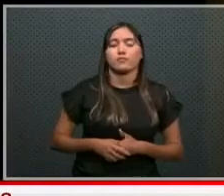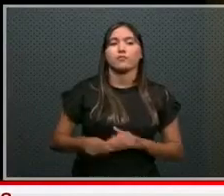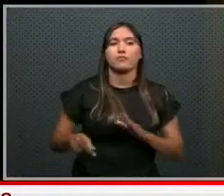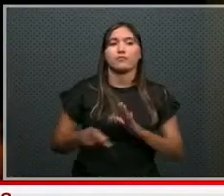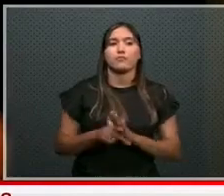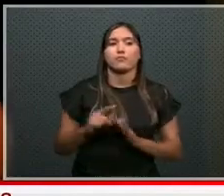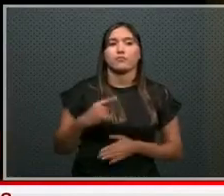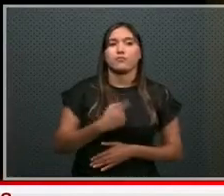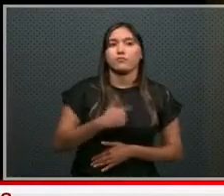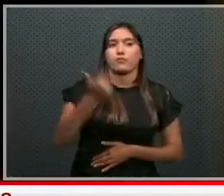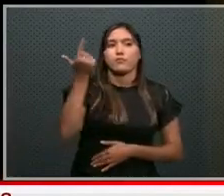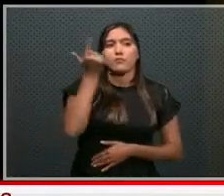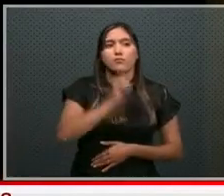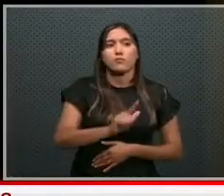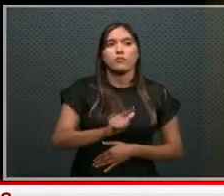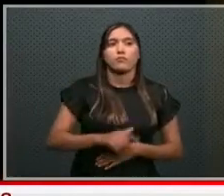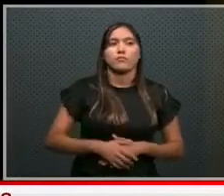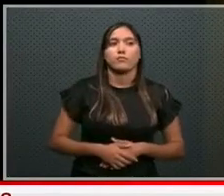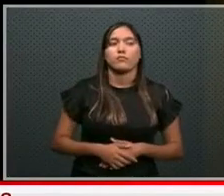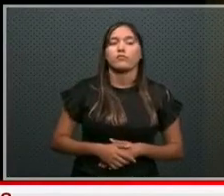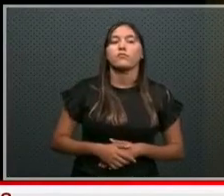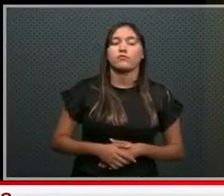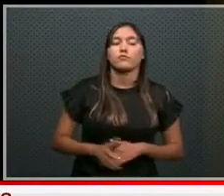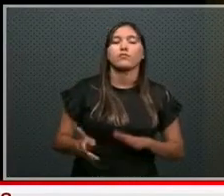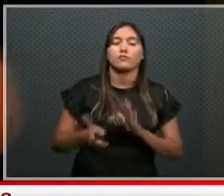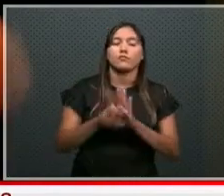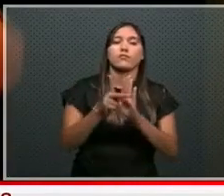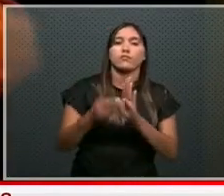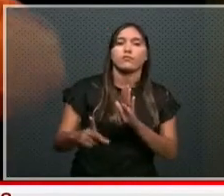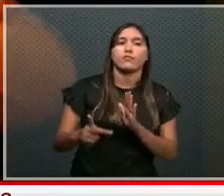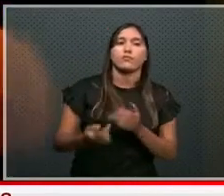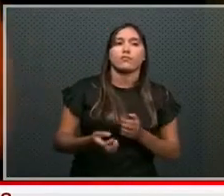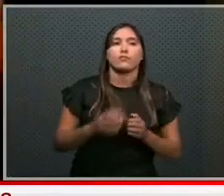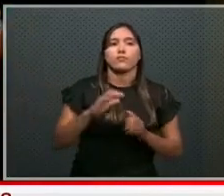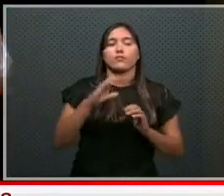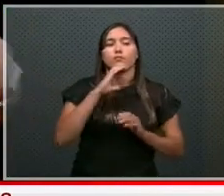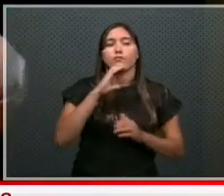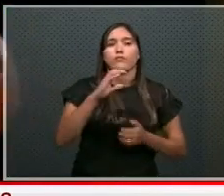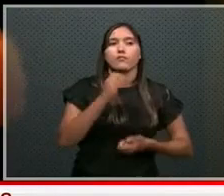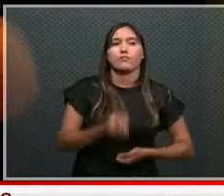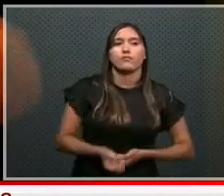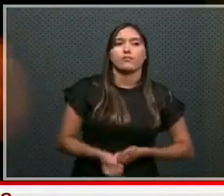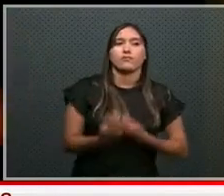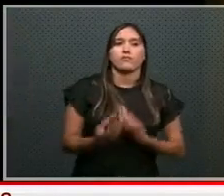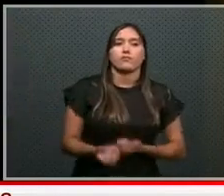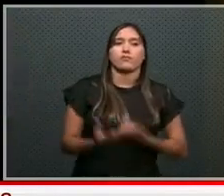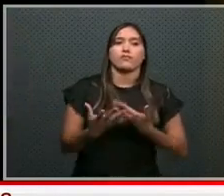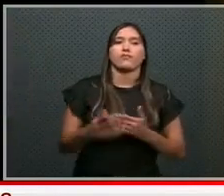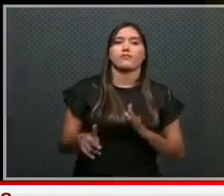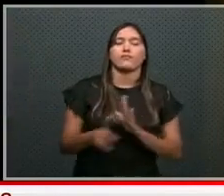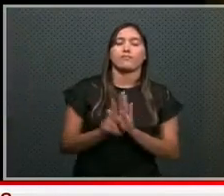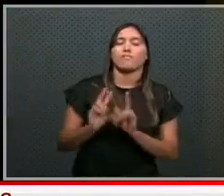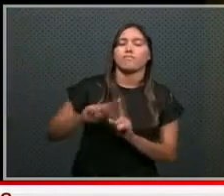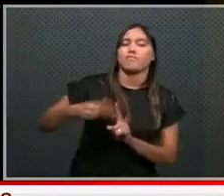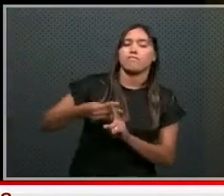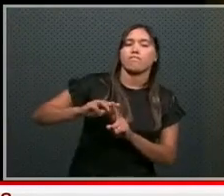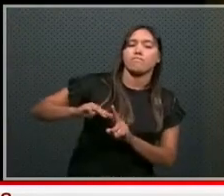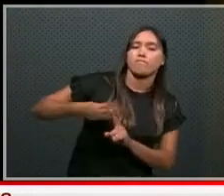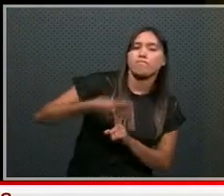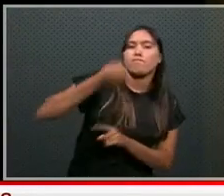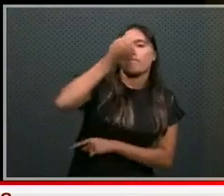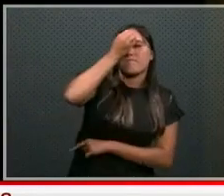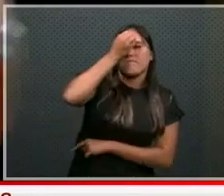que muito do conhecimento produzido ele fosse multiplicado e ele fosse capaz